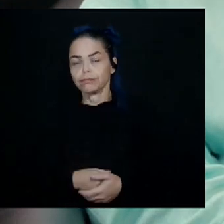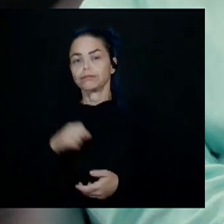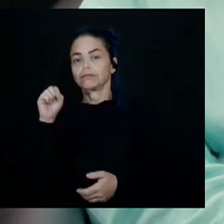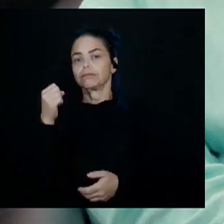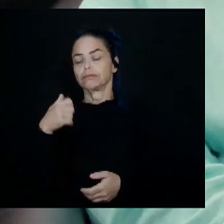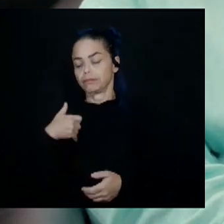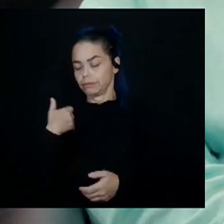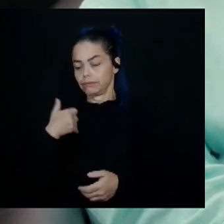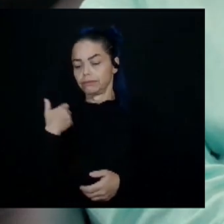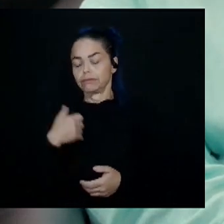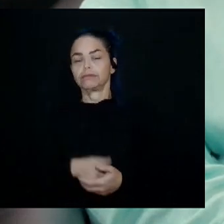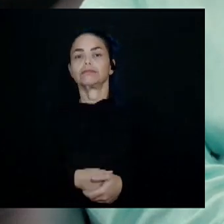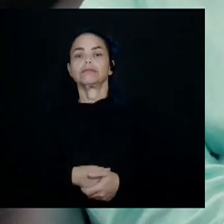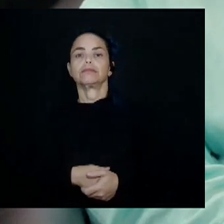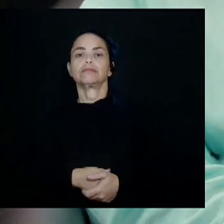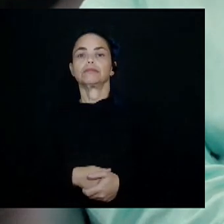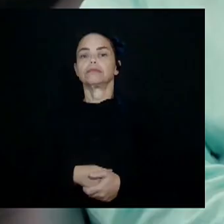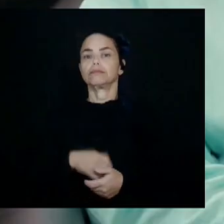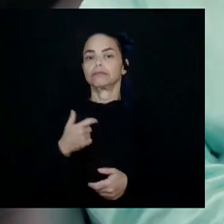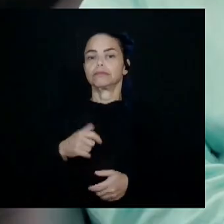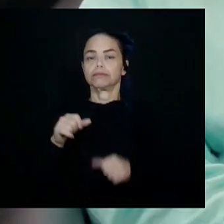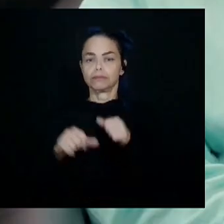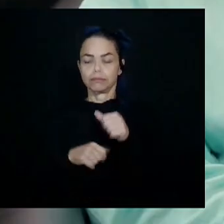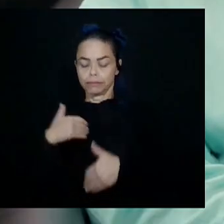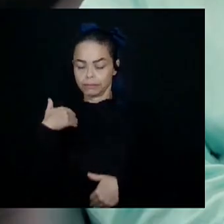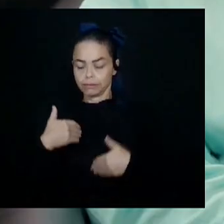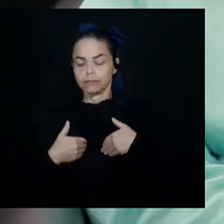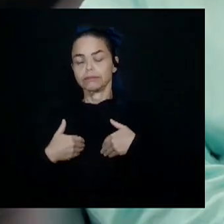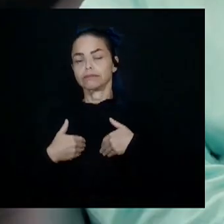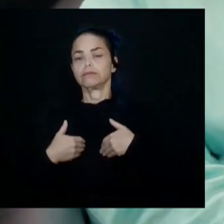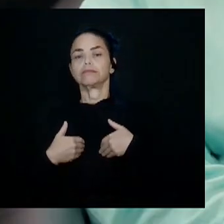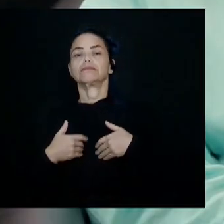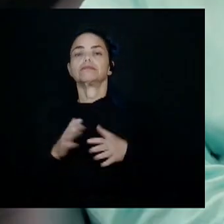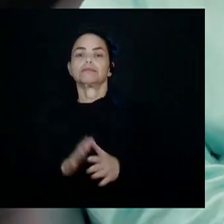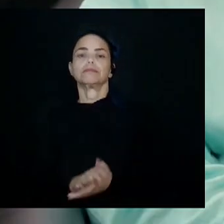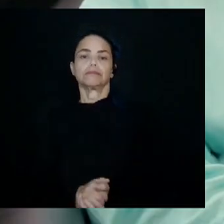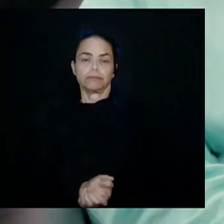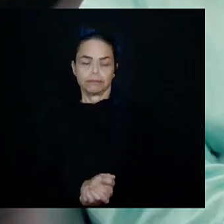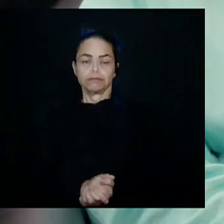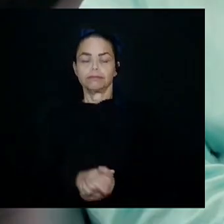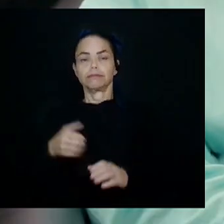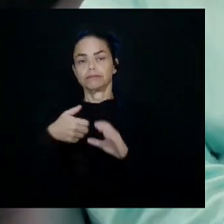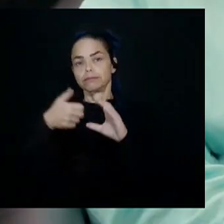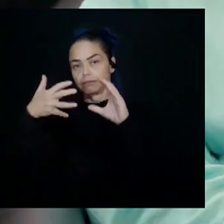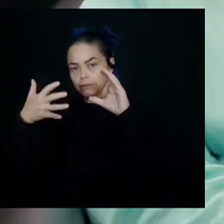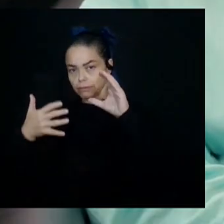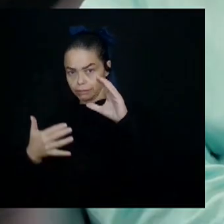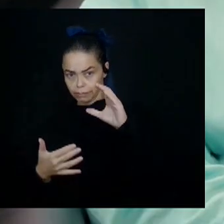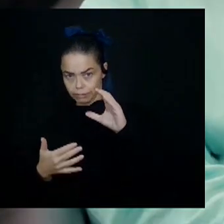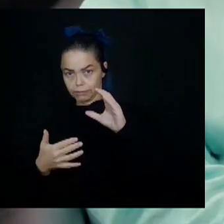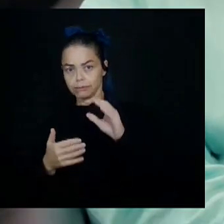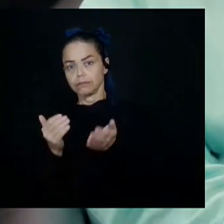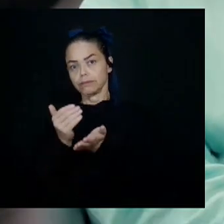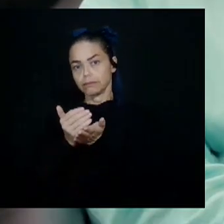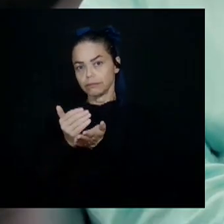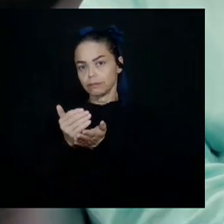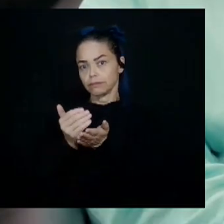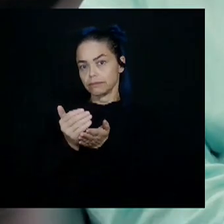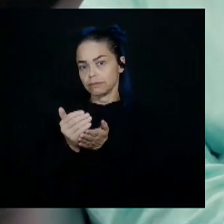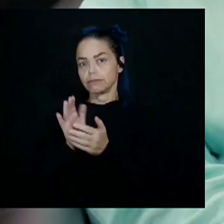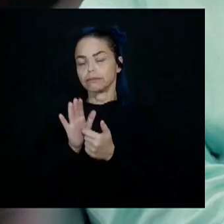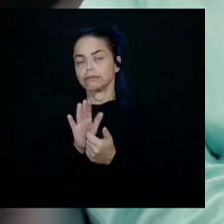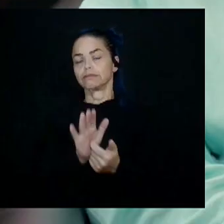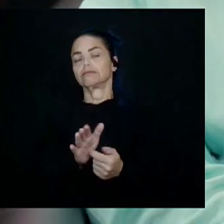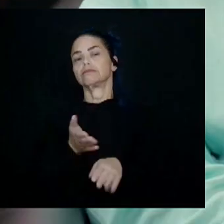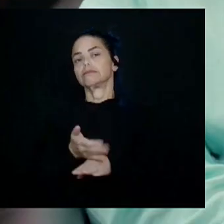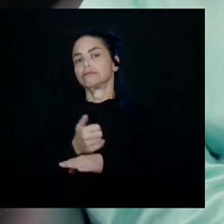fala na menina que é puberdade precoce quando esses caracteres começam a aparecer antes dos